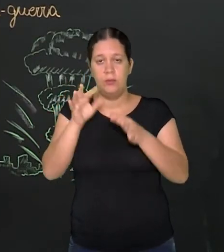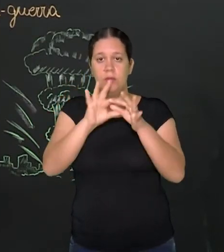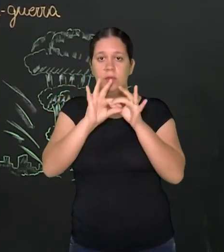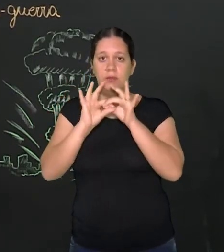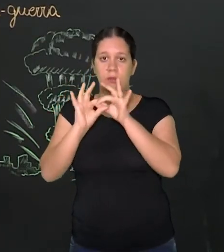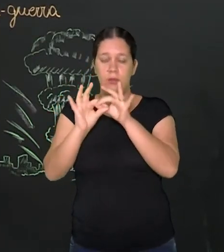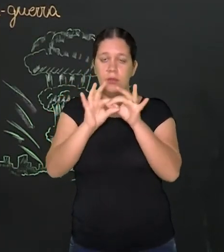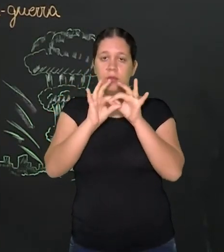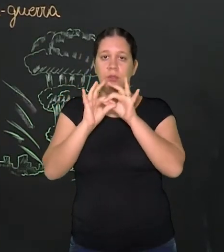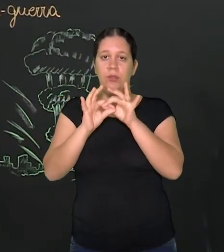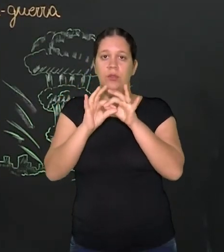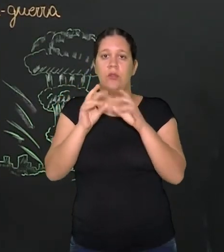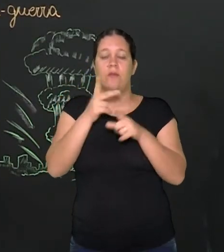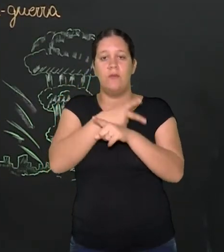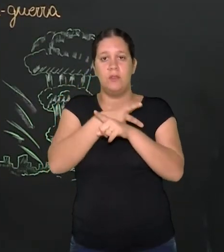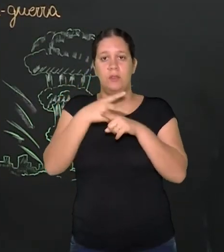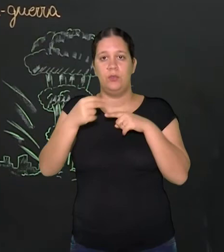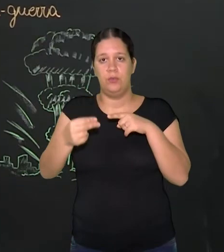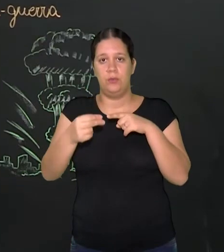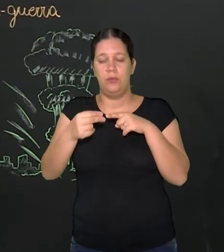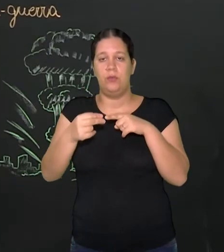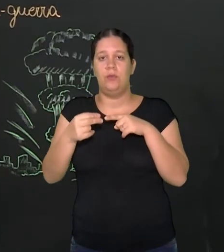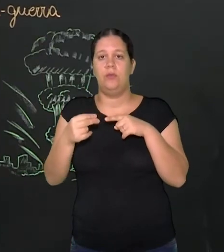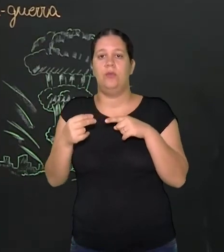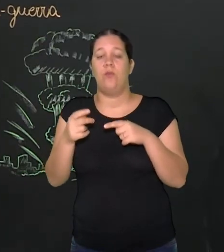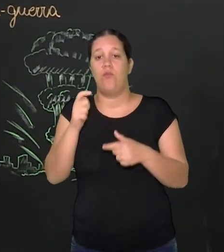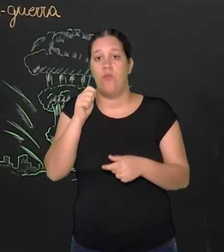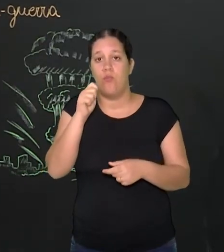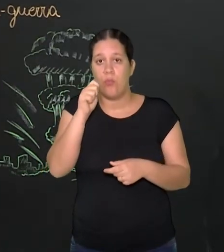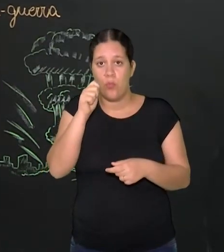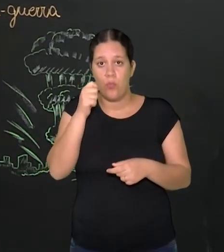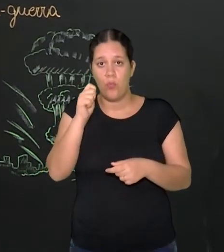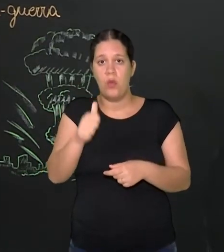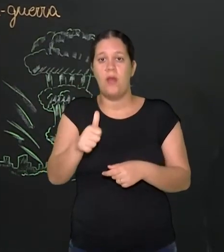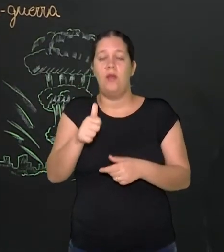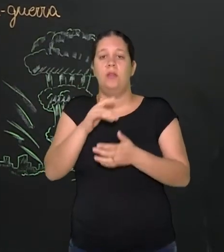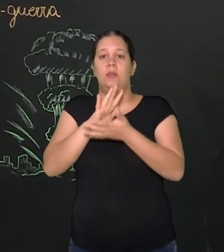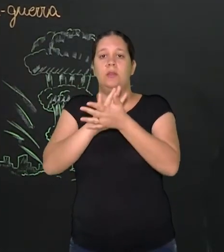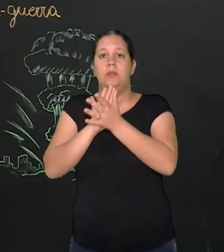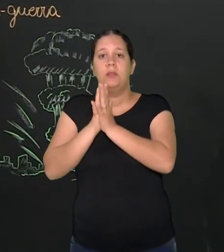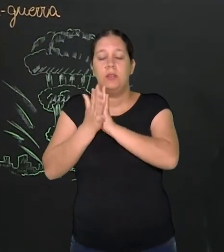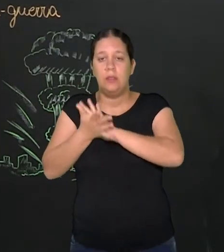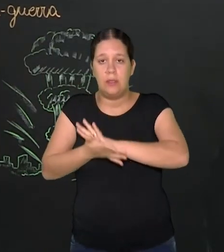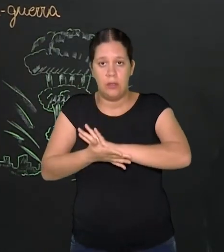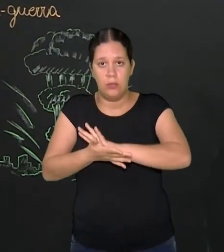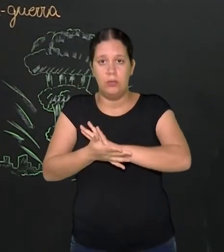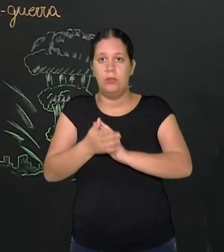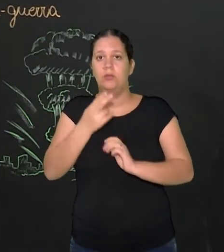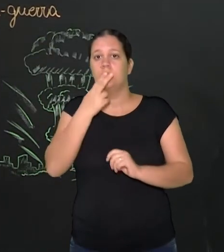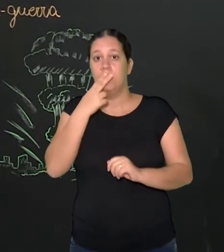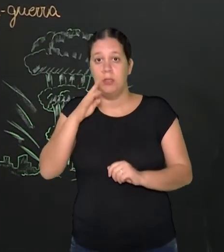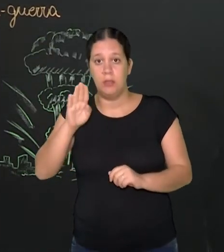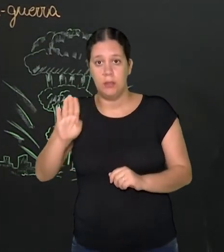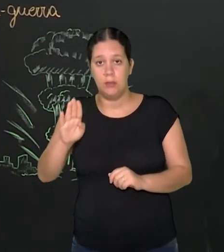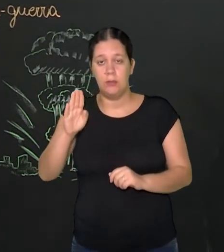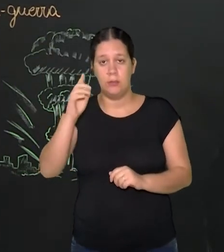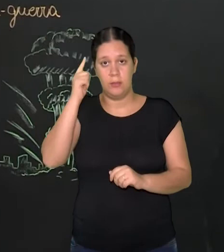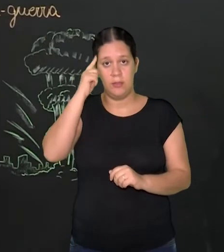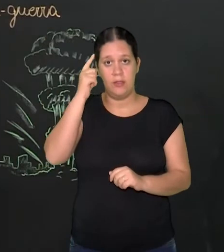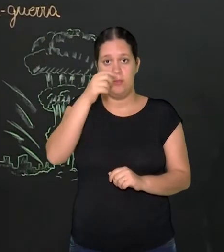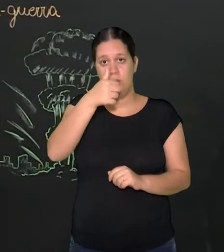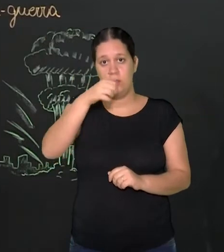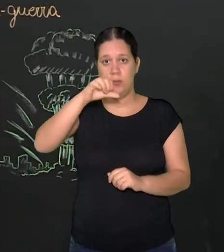os aliados acabaram vencendo o conflito. Quando já estava quase derrotando a Inglaterra, acreditava o Hitler, né,